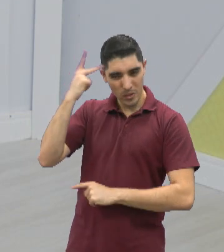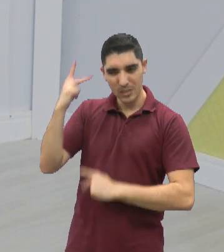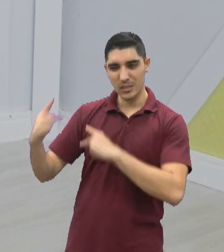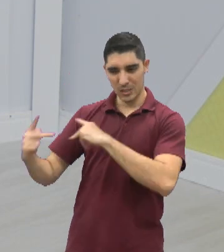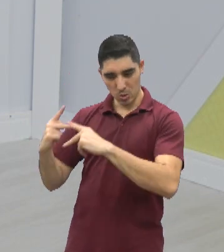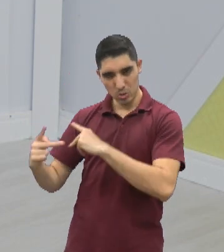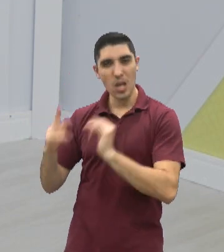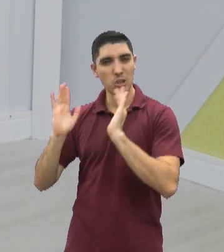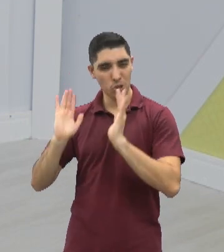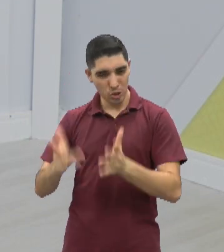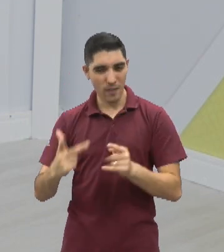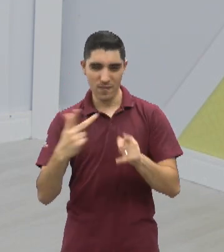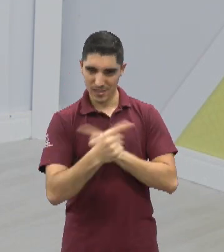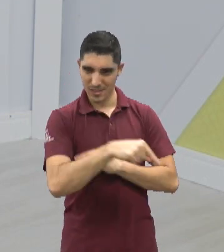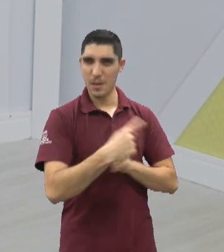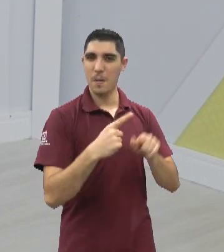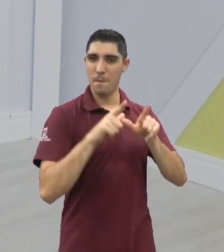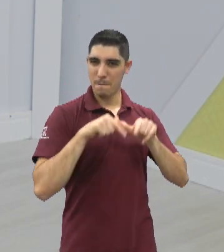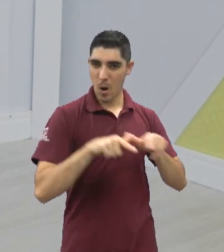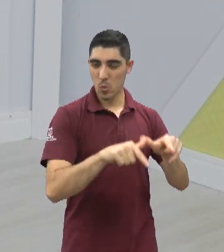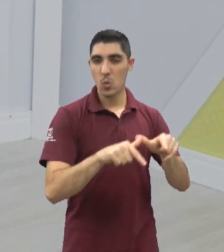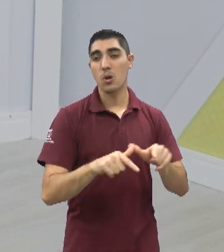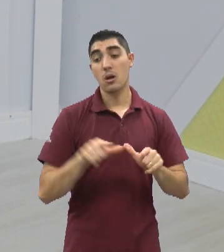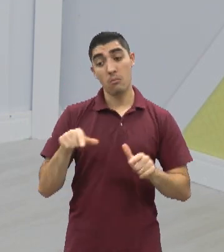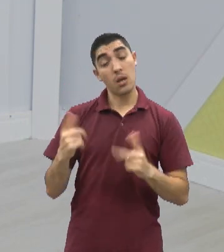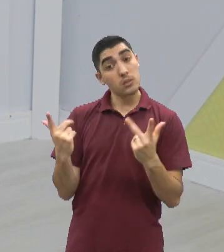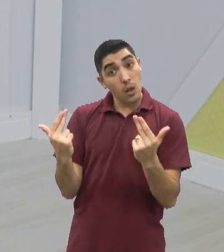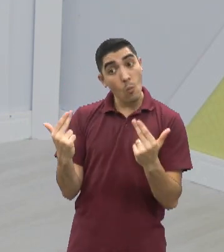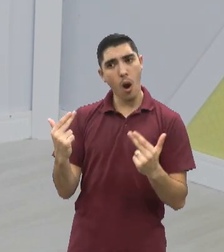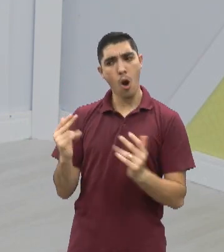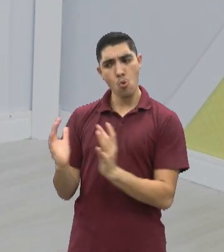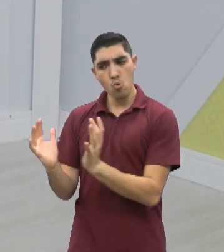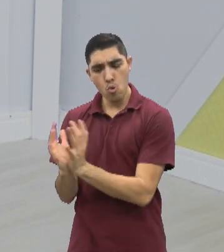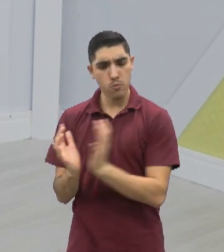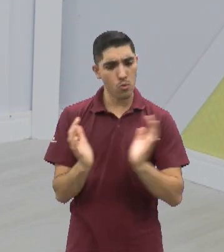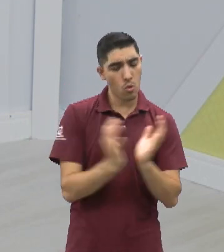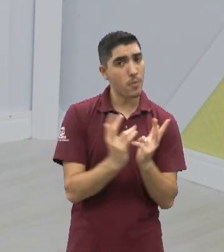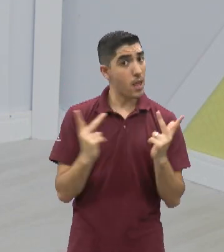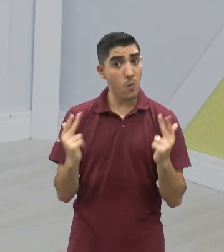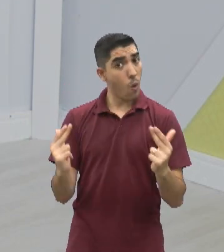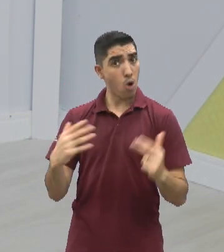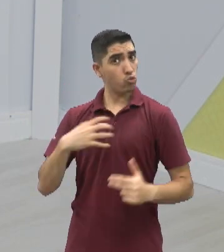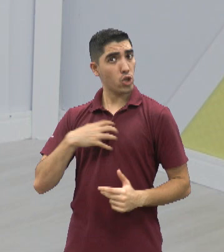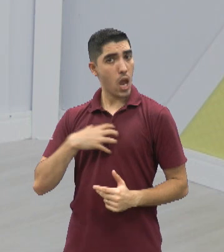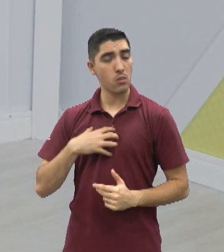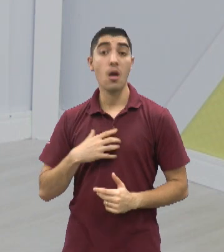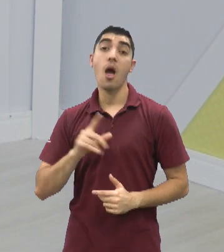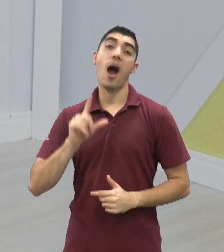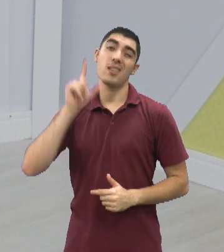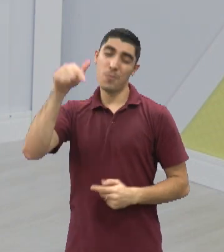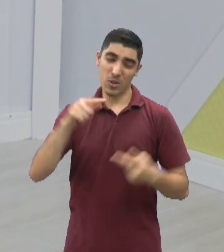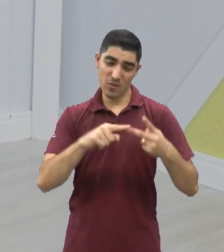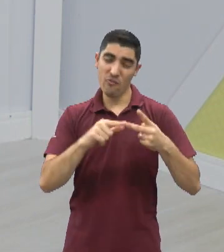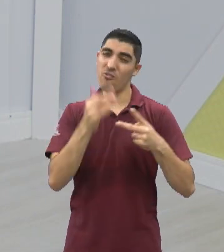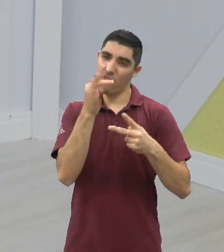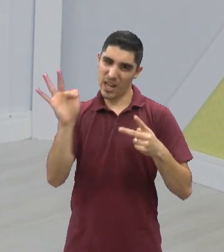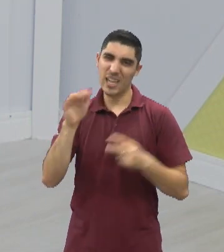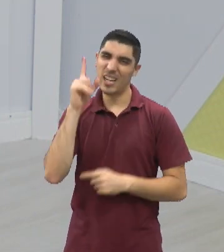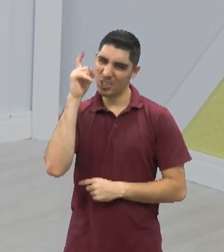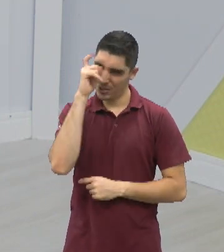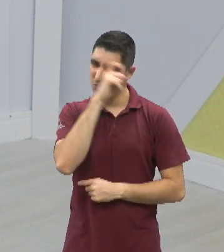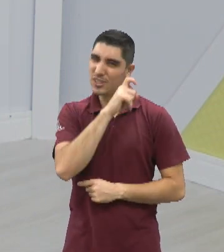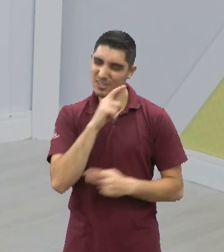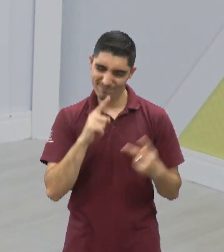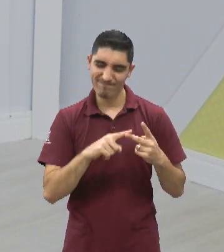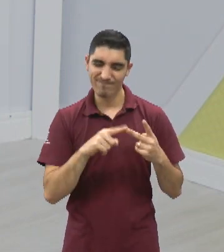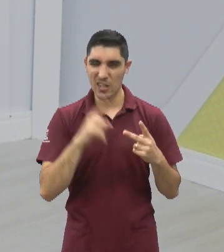são equipes que se equivalem, mas o jogo é lá no ginásio Panela de Pressão. E depois pega a Franca Franca, que é praticamente impossível mediante as